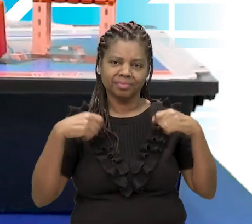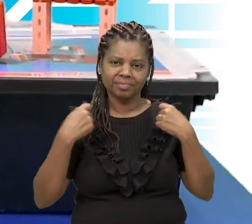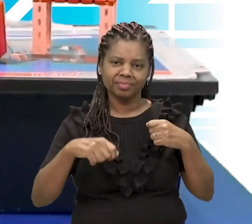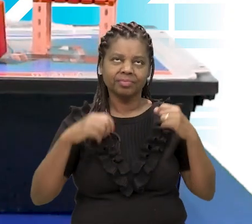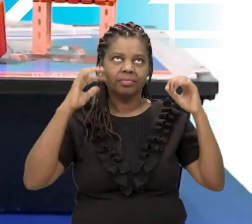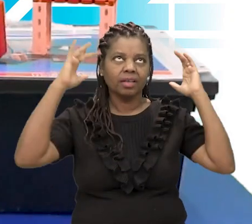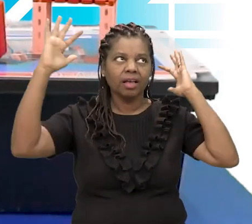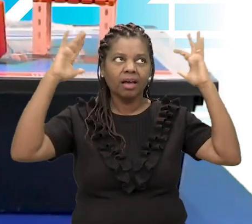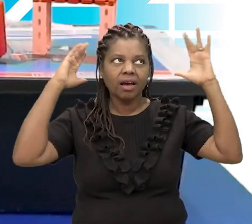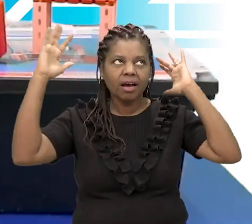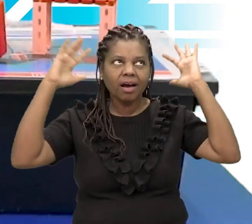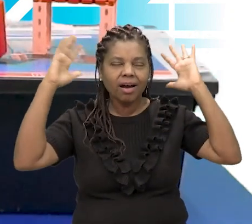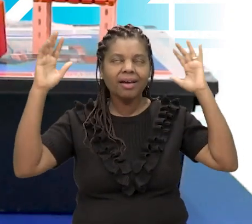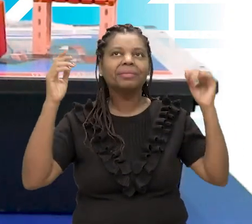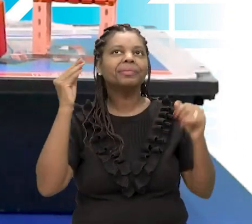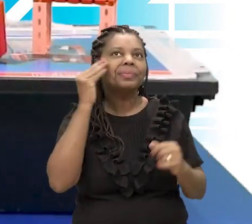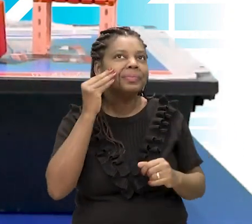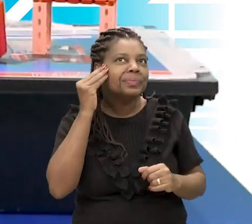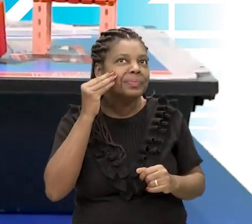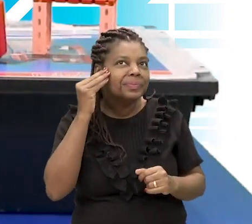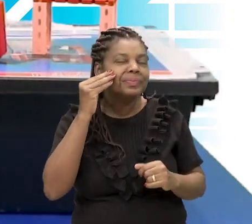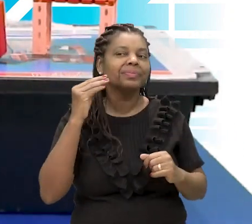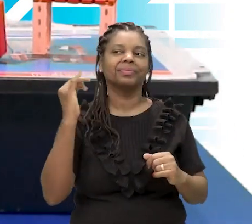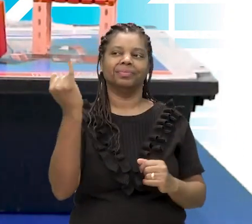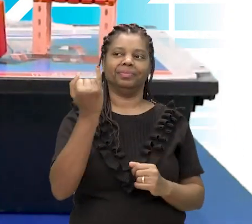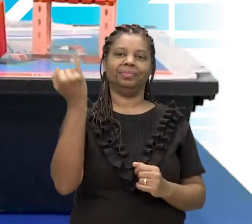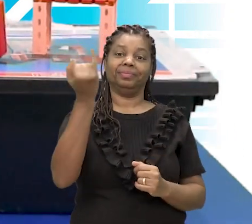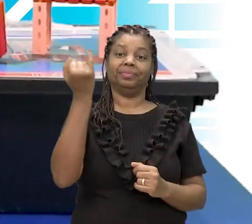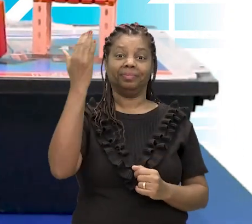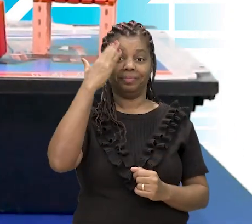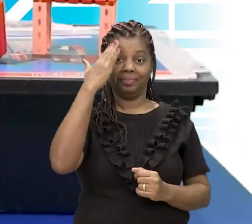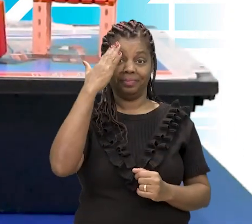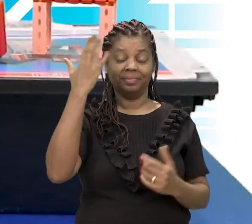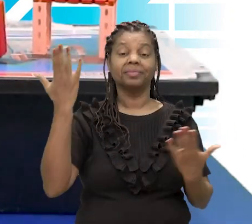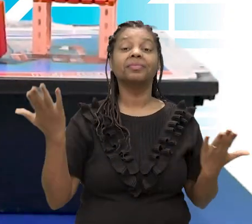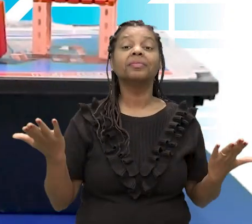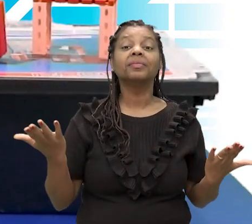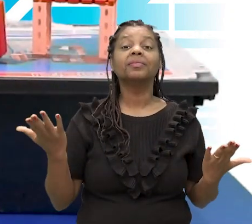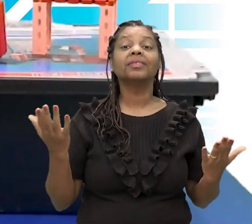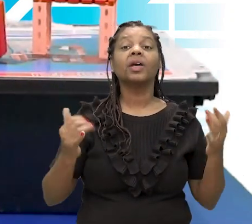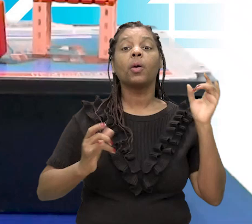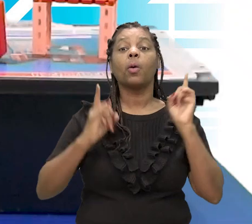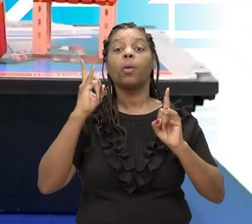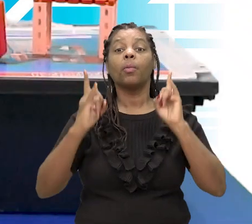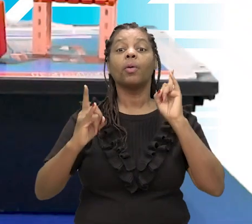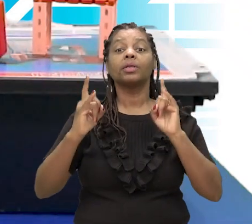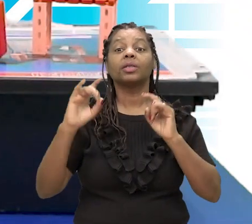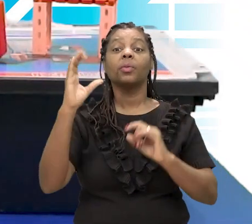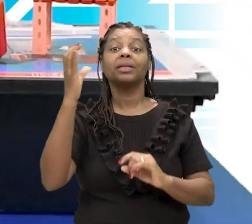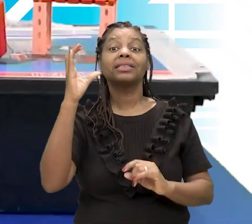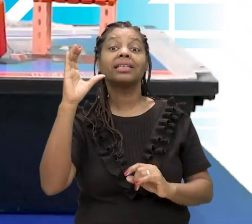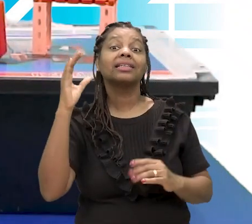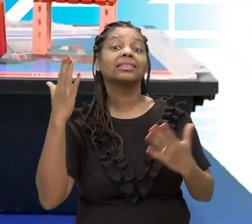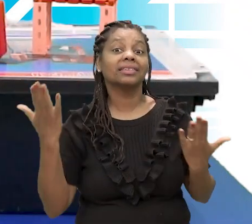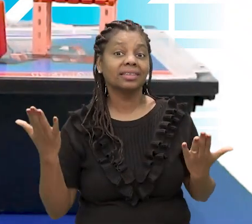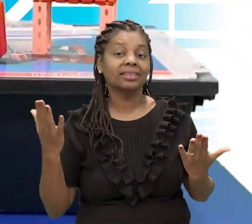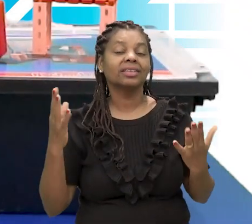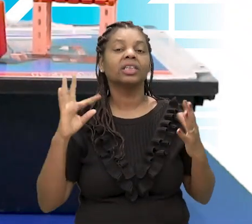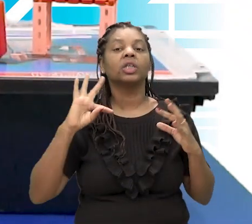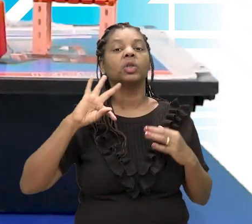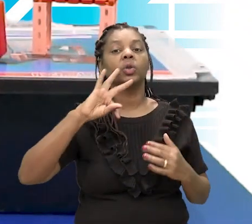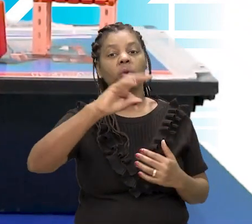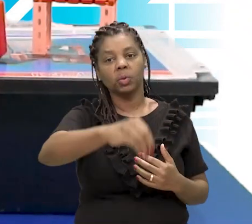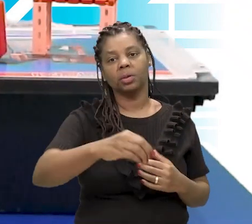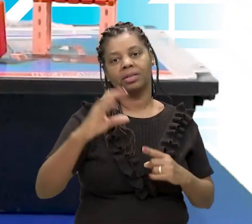ter a possibilidade. Basta ter a capacidade de imaginar e de ir testando. É importante a gente entender que robótica é